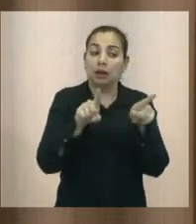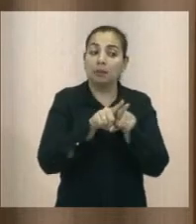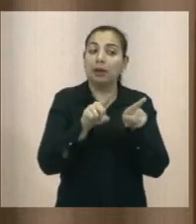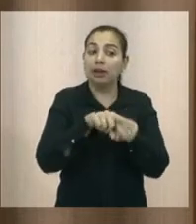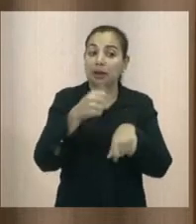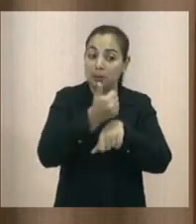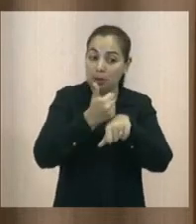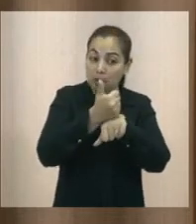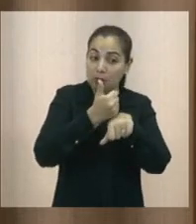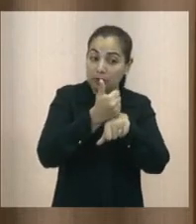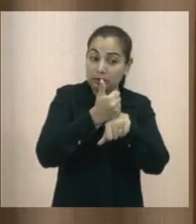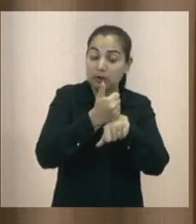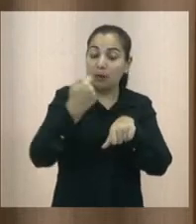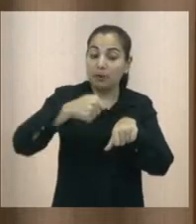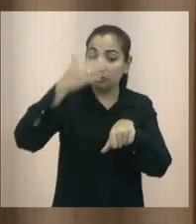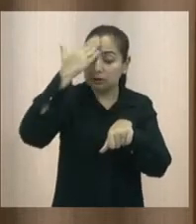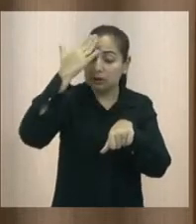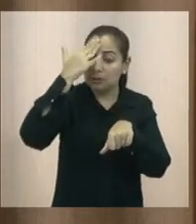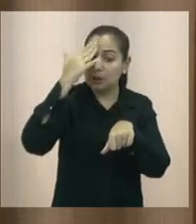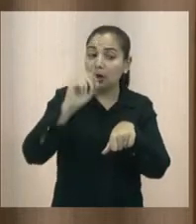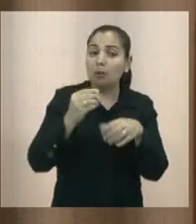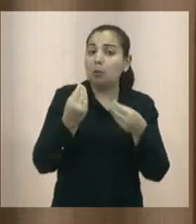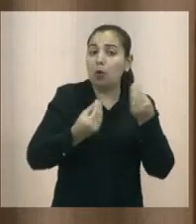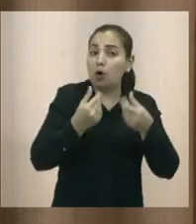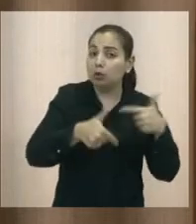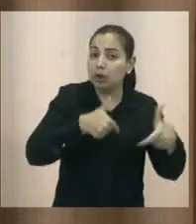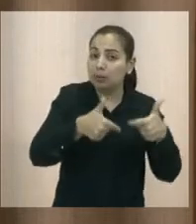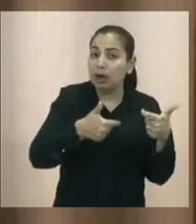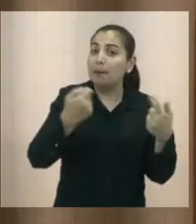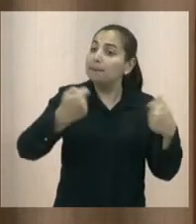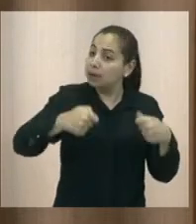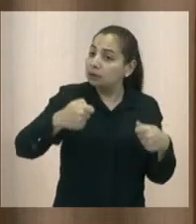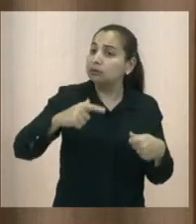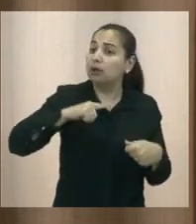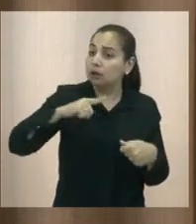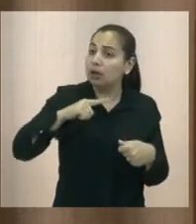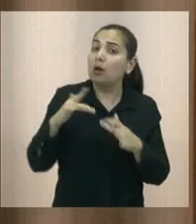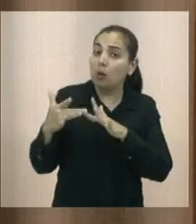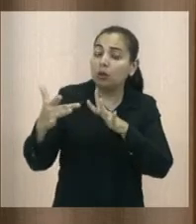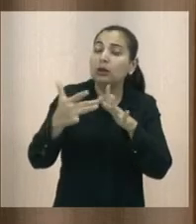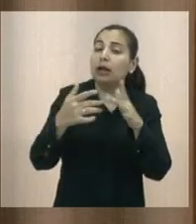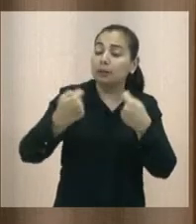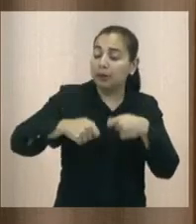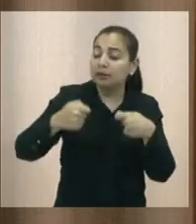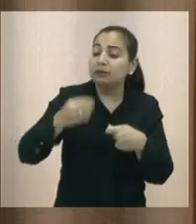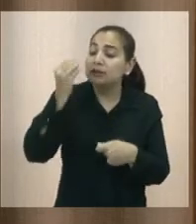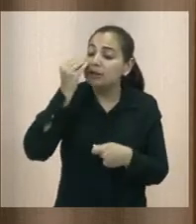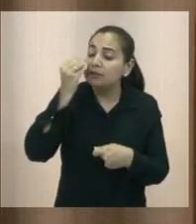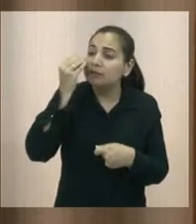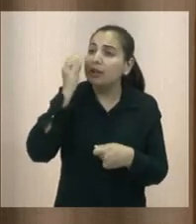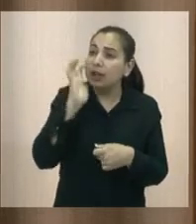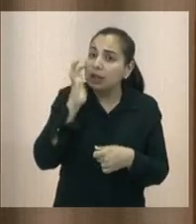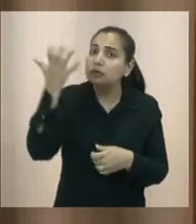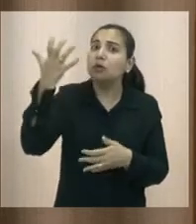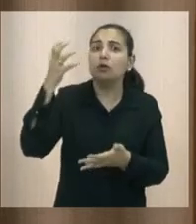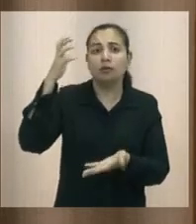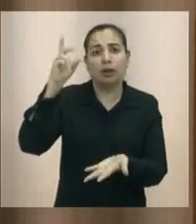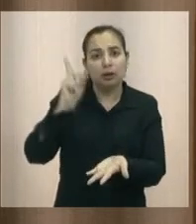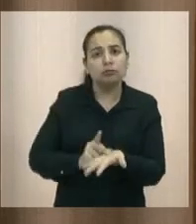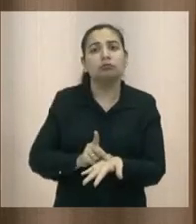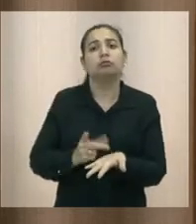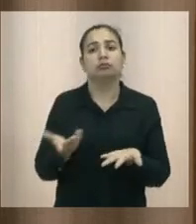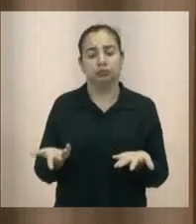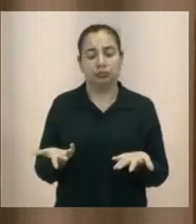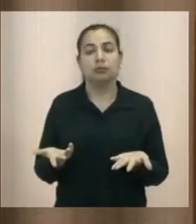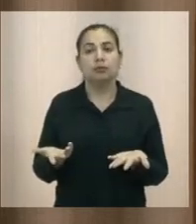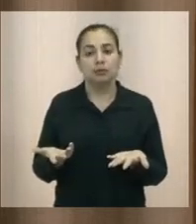ser defensor público é muito isso, é se envolver com a população, é se envolver com os problemas que você tem e procurar